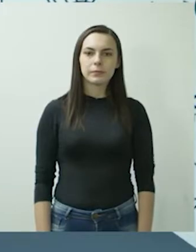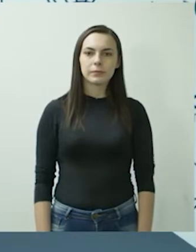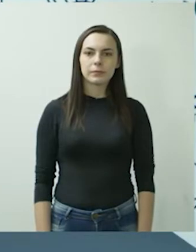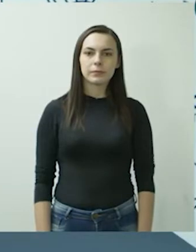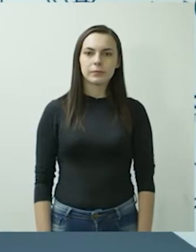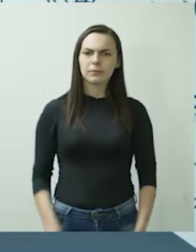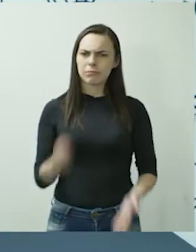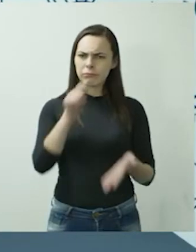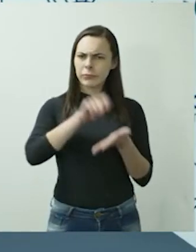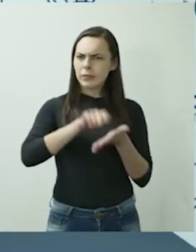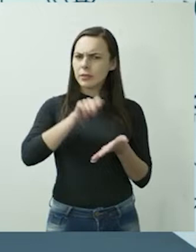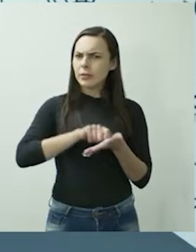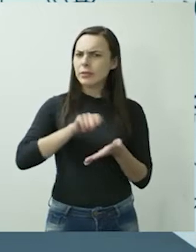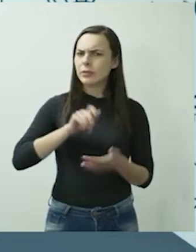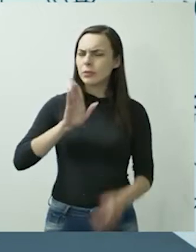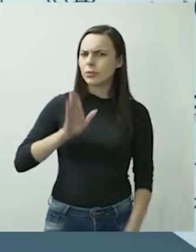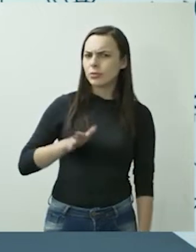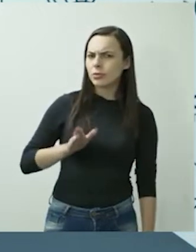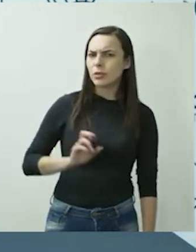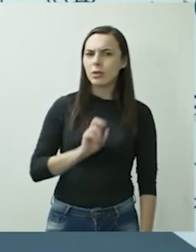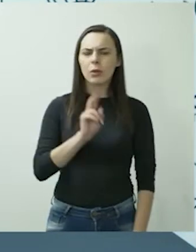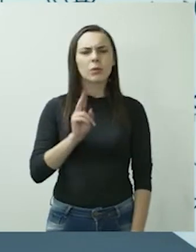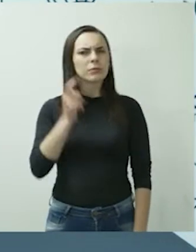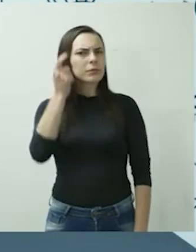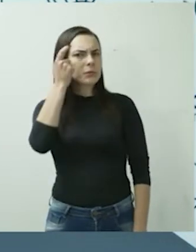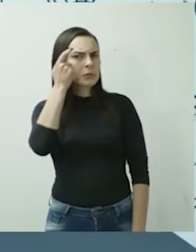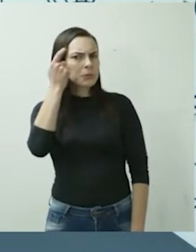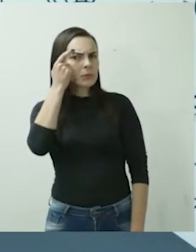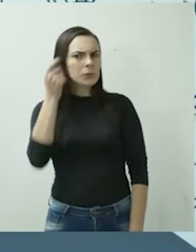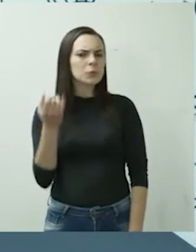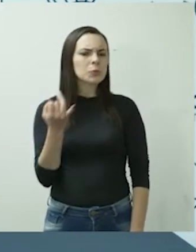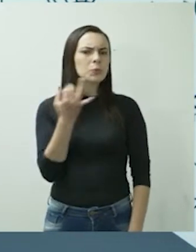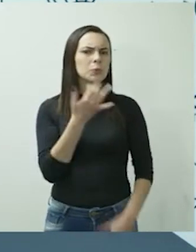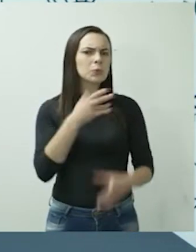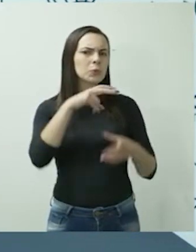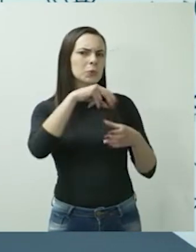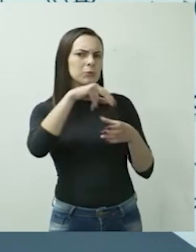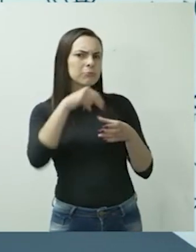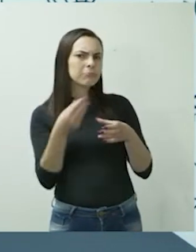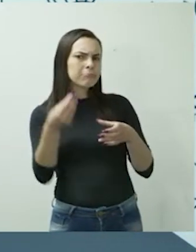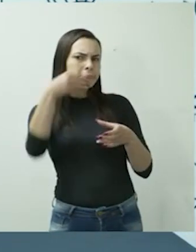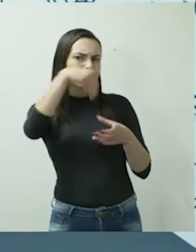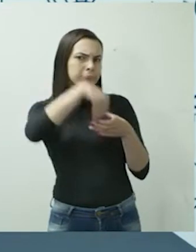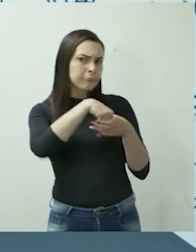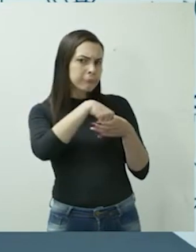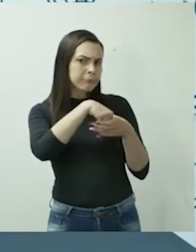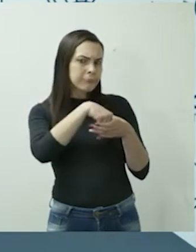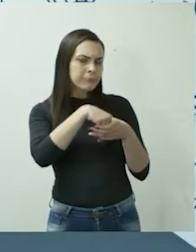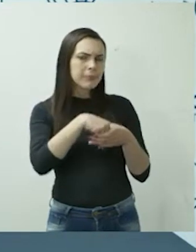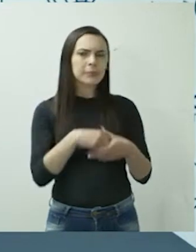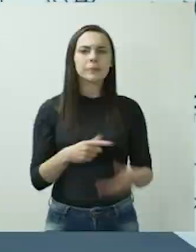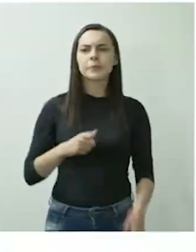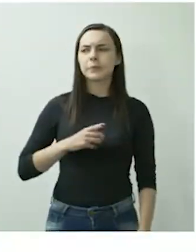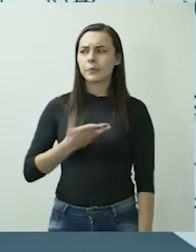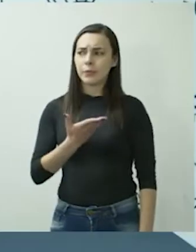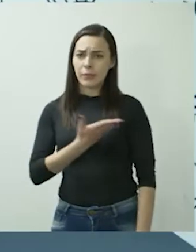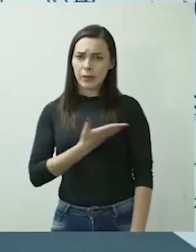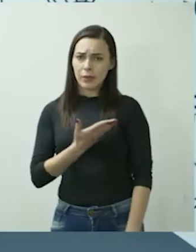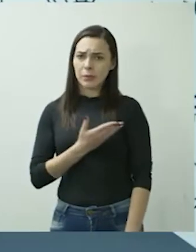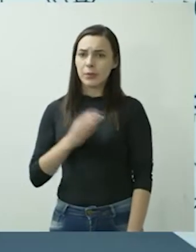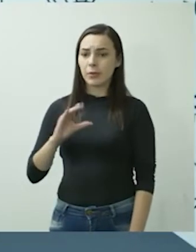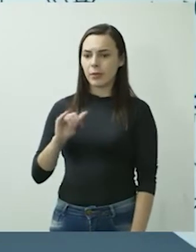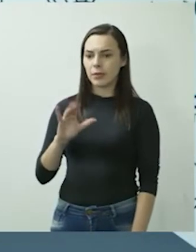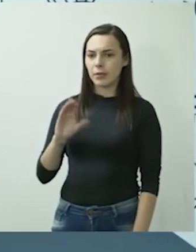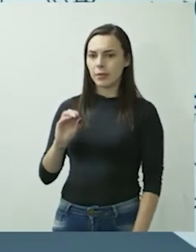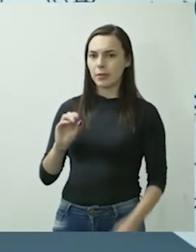Já escreveu ou pensou na quantidade de tampinhas que tem no pote? Nós temos os nossos amigos aqui, o Caio